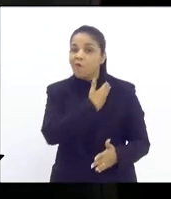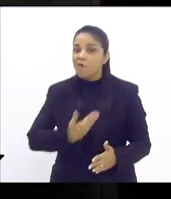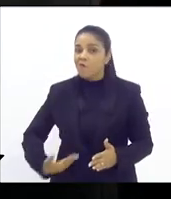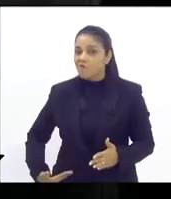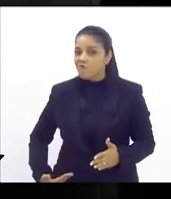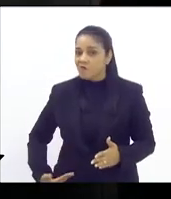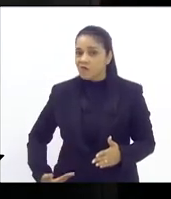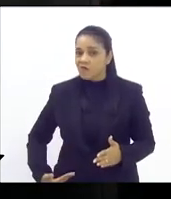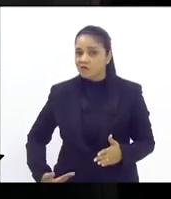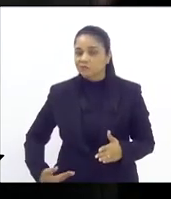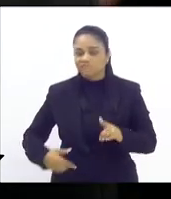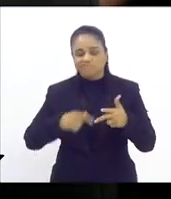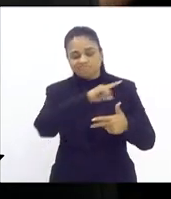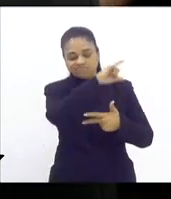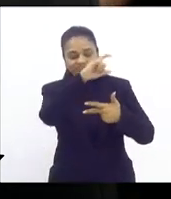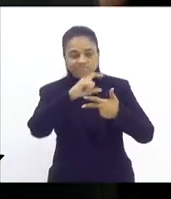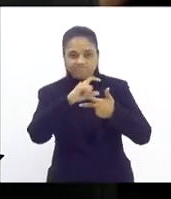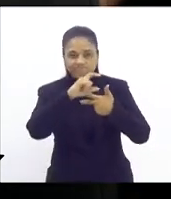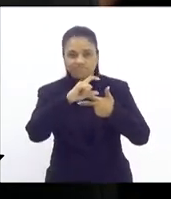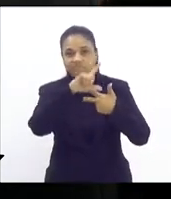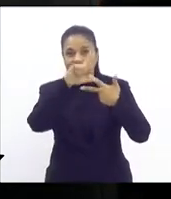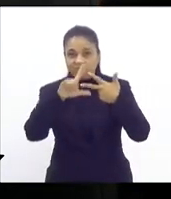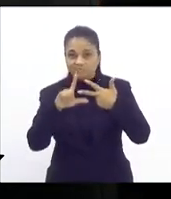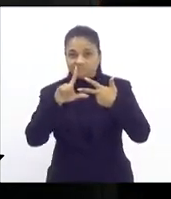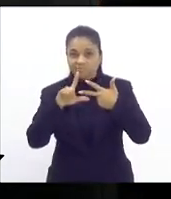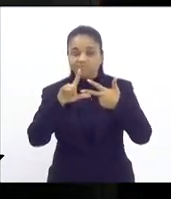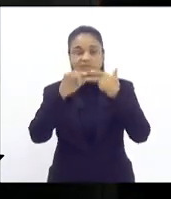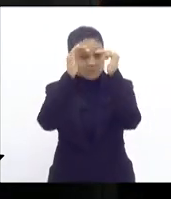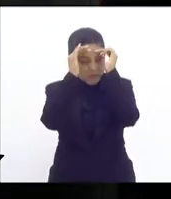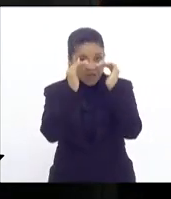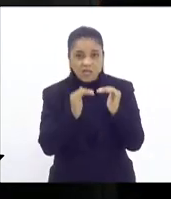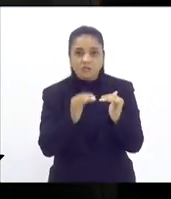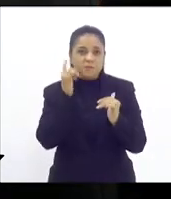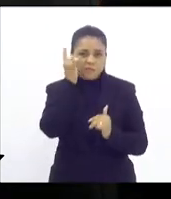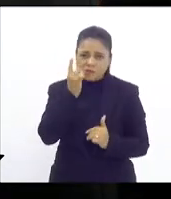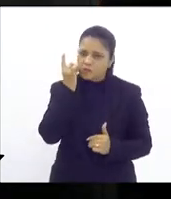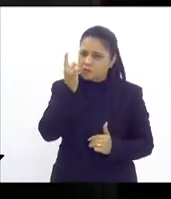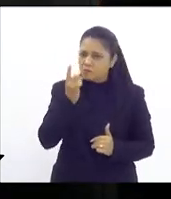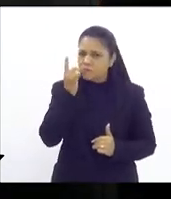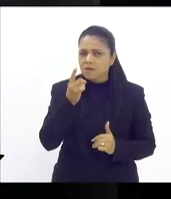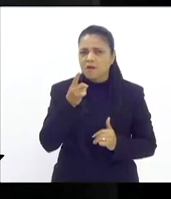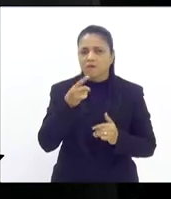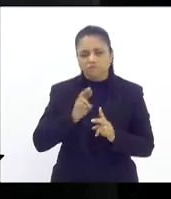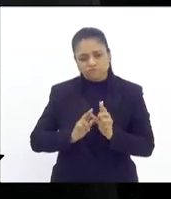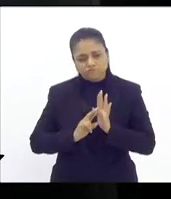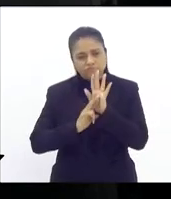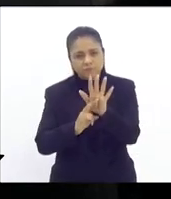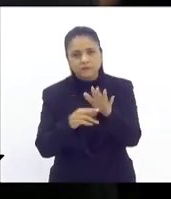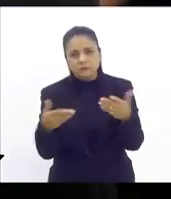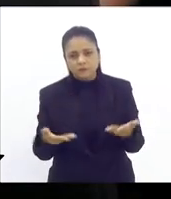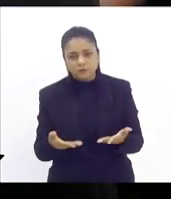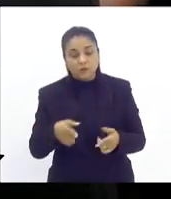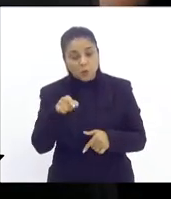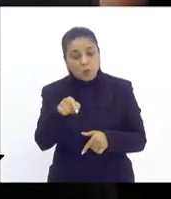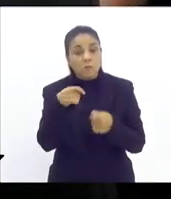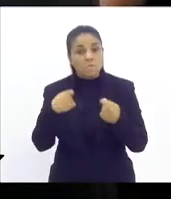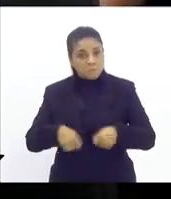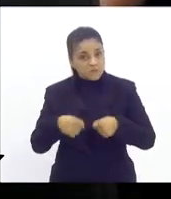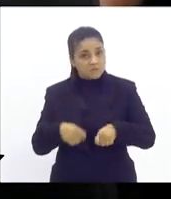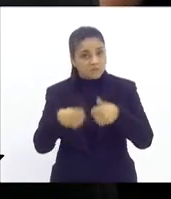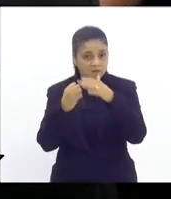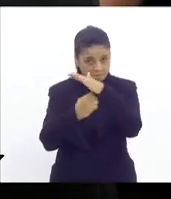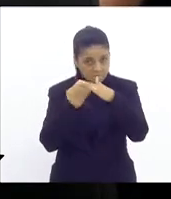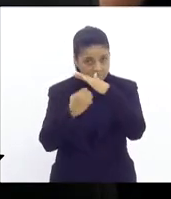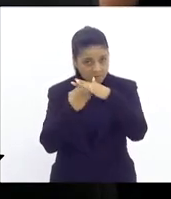dois é o executivo legislativo Então a gente tem que respeitar Esses deputados que estão aqui que na hora que eles precisam da gente a gente